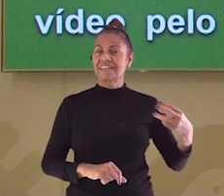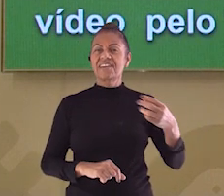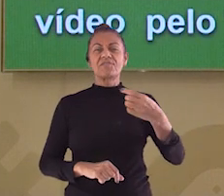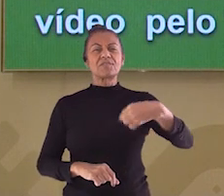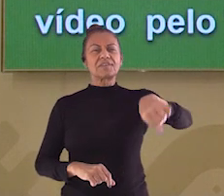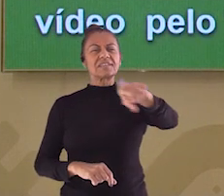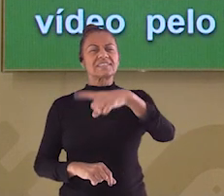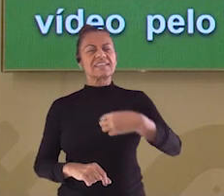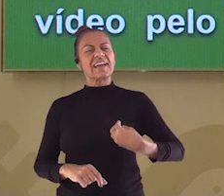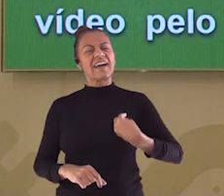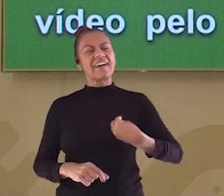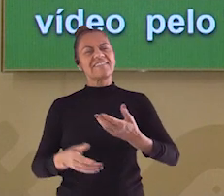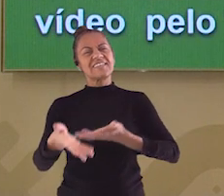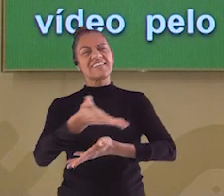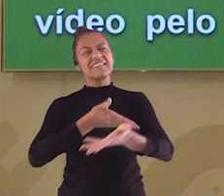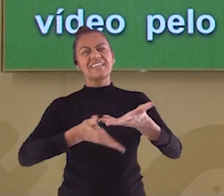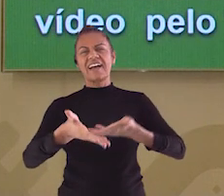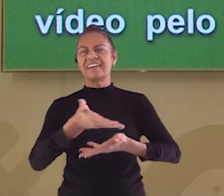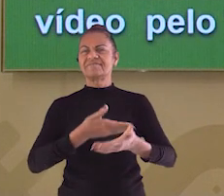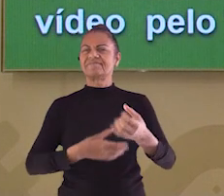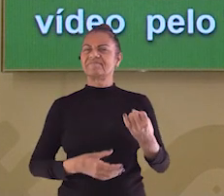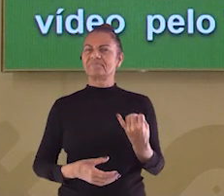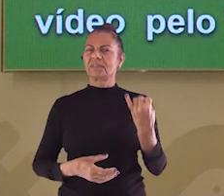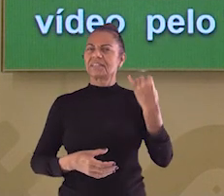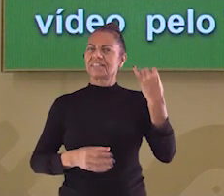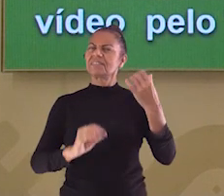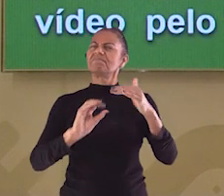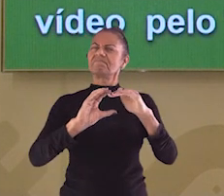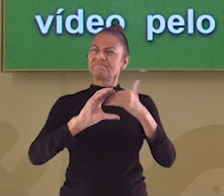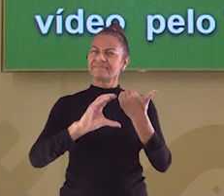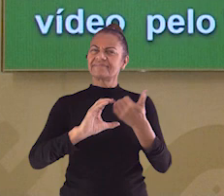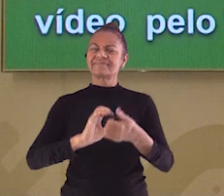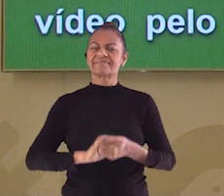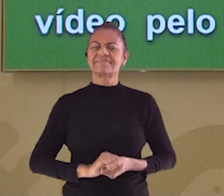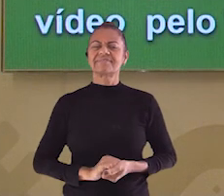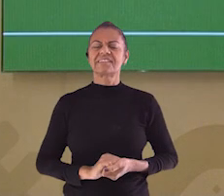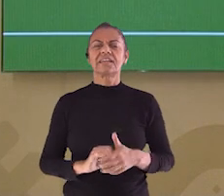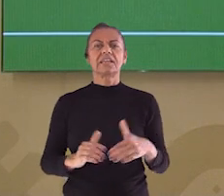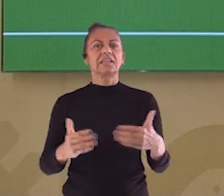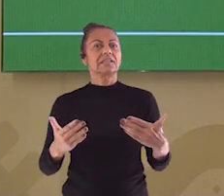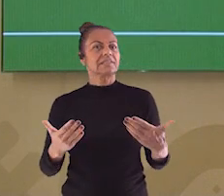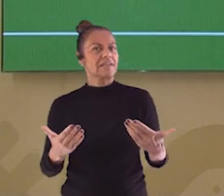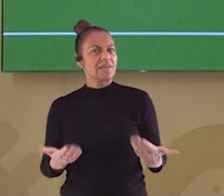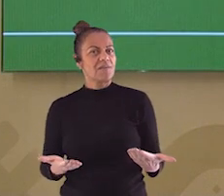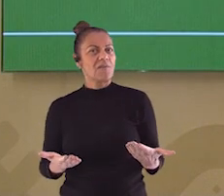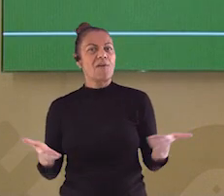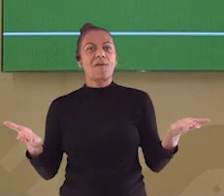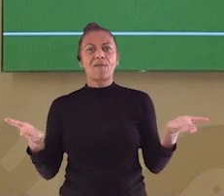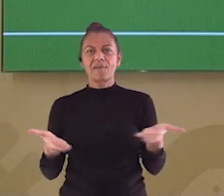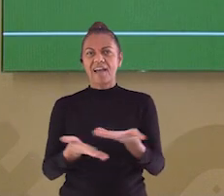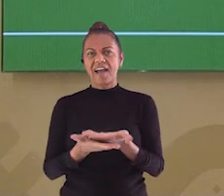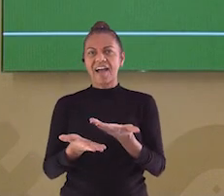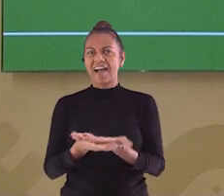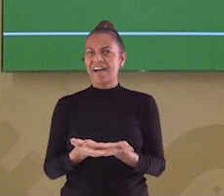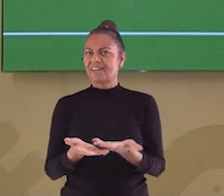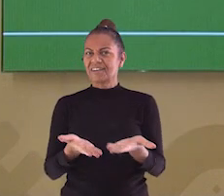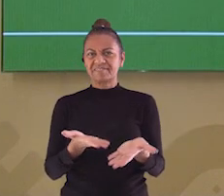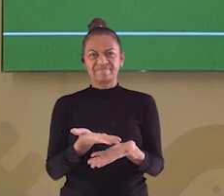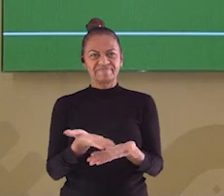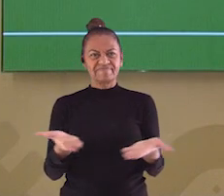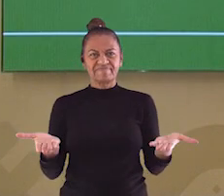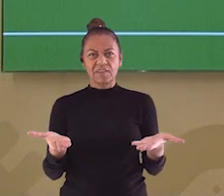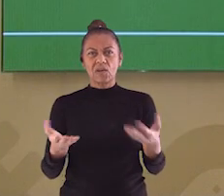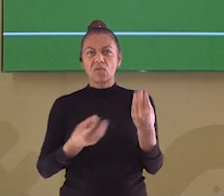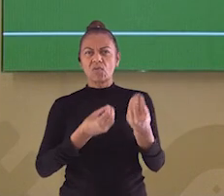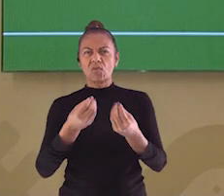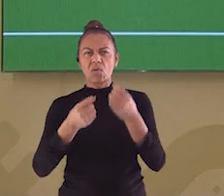996610143. Sua participação é muito importante. Encaminha pra gente. Bom, estudantes, essa foi a nossa aula de